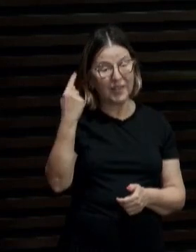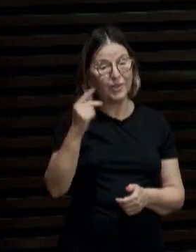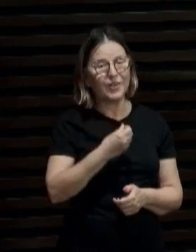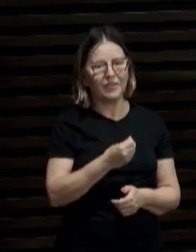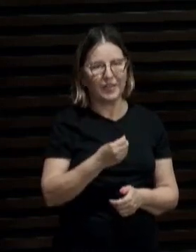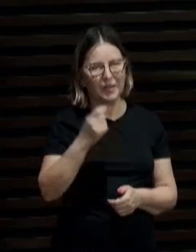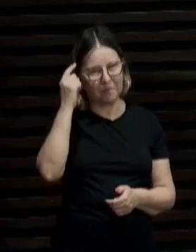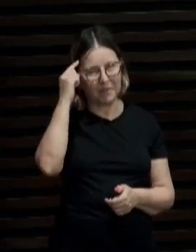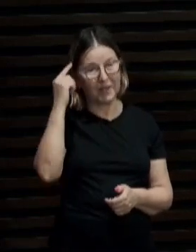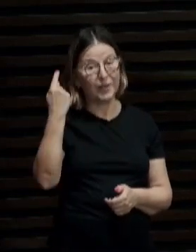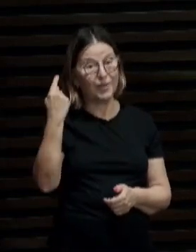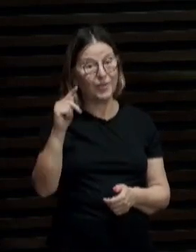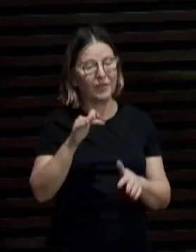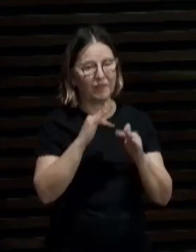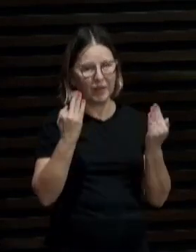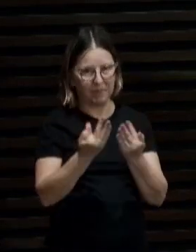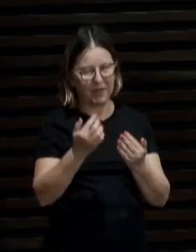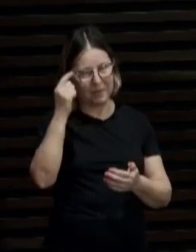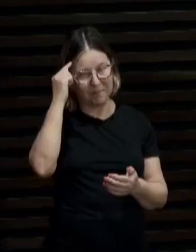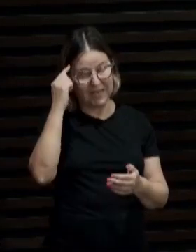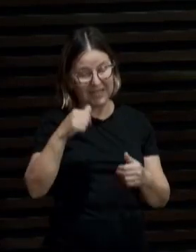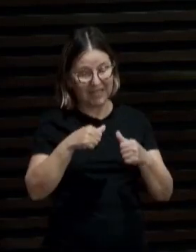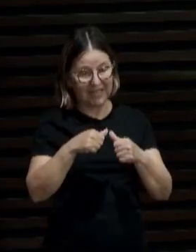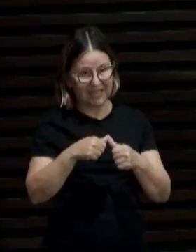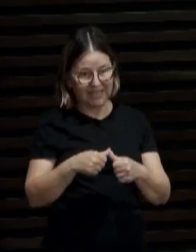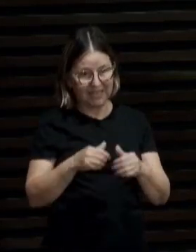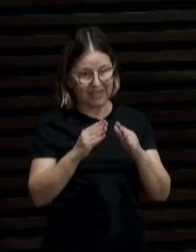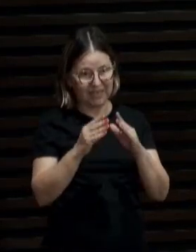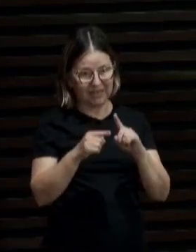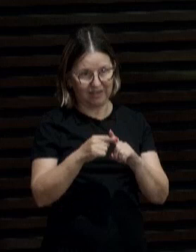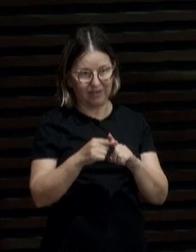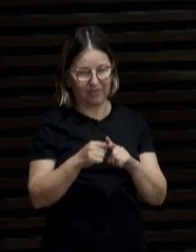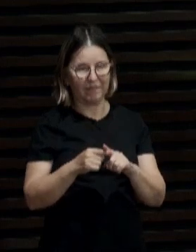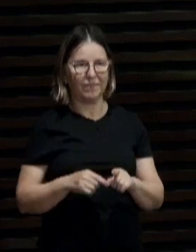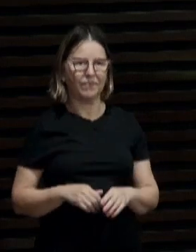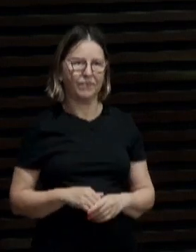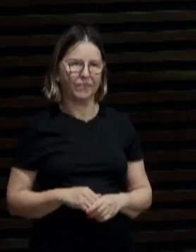família, pensemos nesta comunidade, nessa igreja. Pensemos.